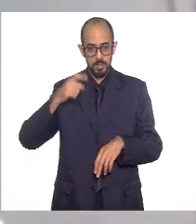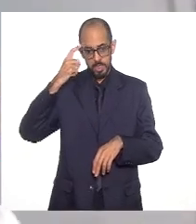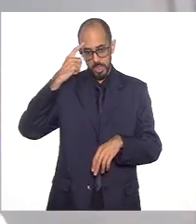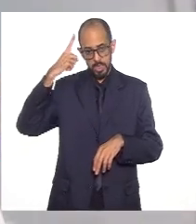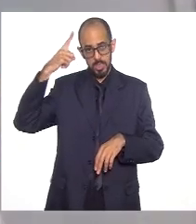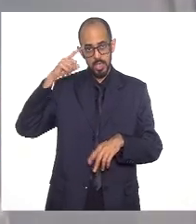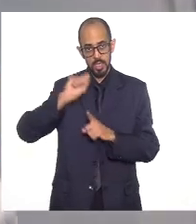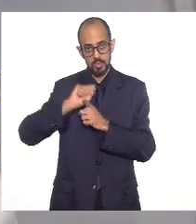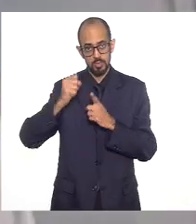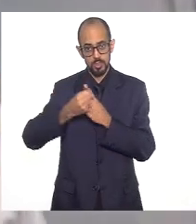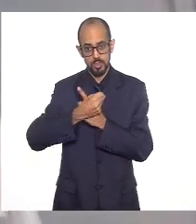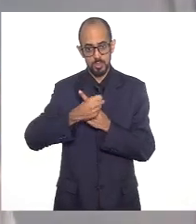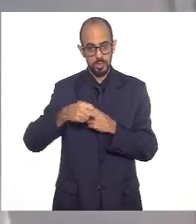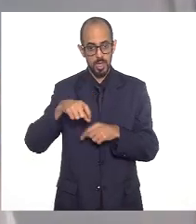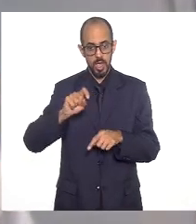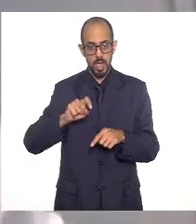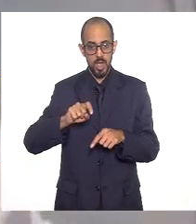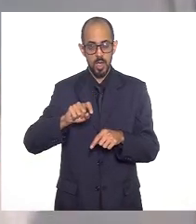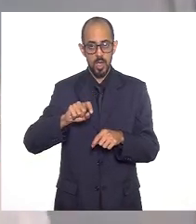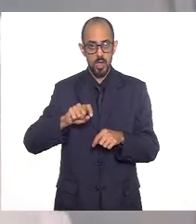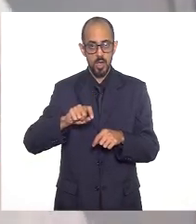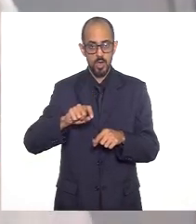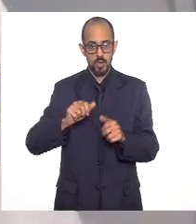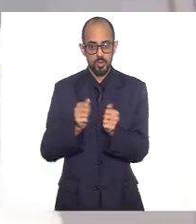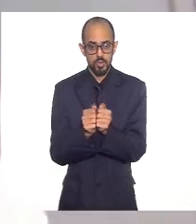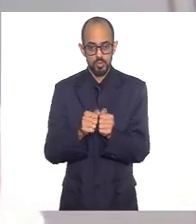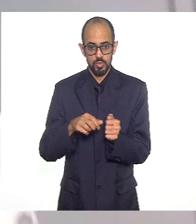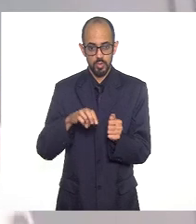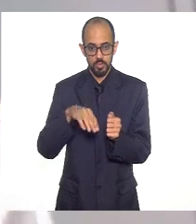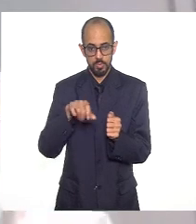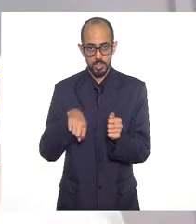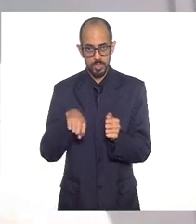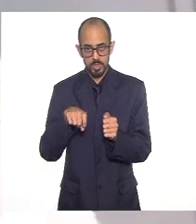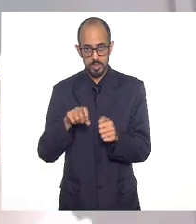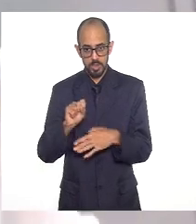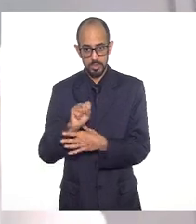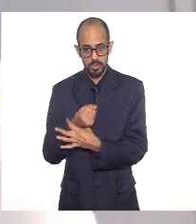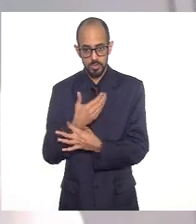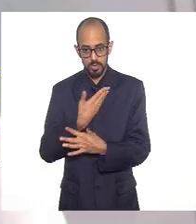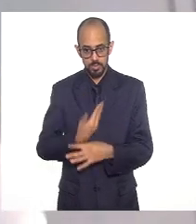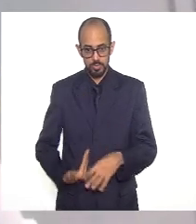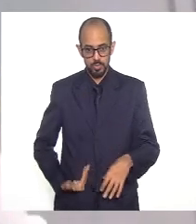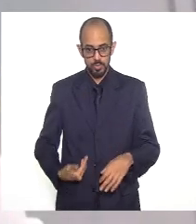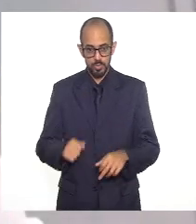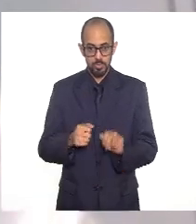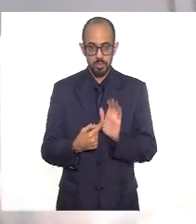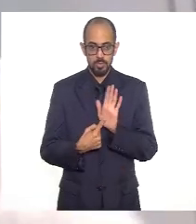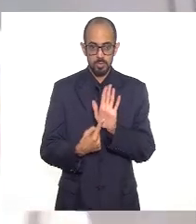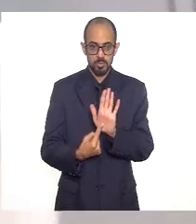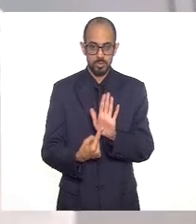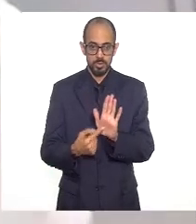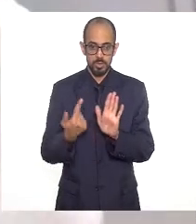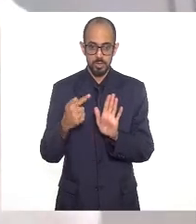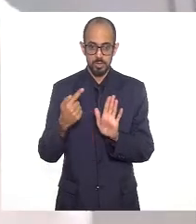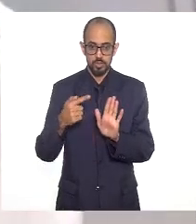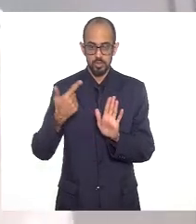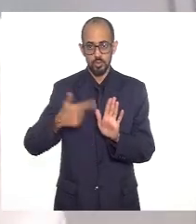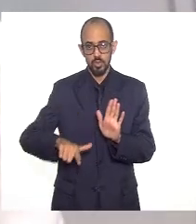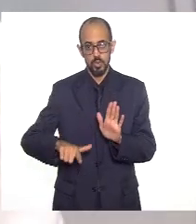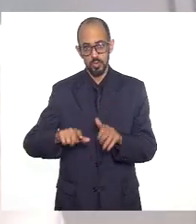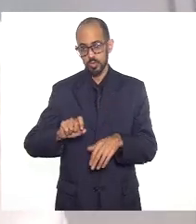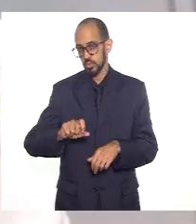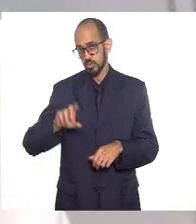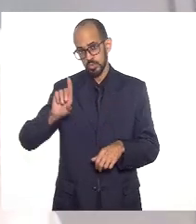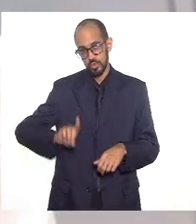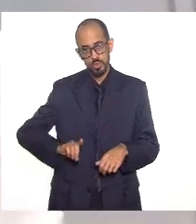social advinda do mix, né, da segurança pública, trazendo a garantia de outros direitos, isso não